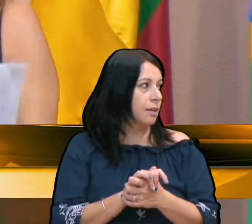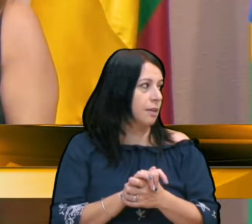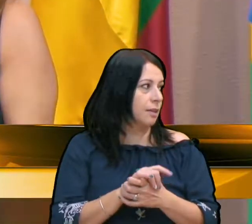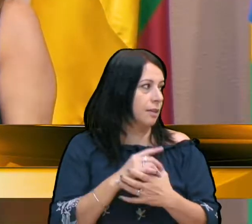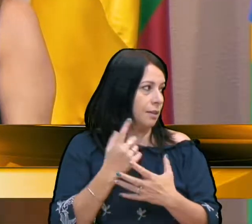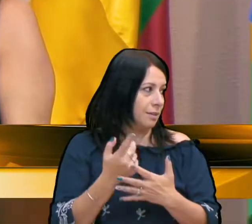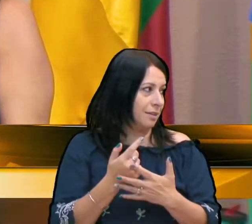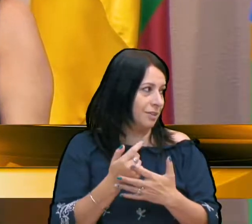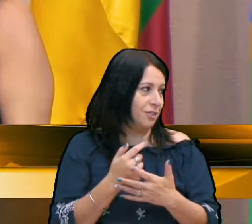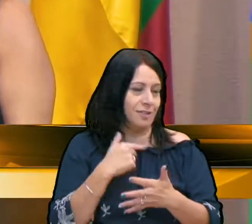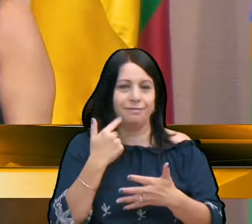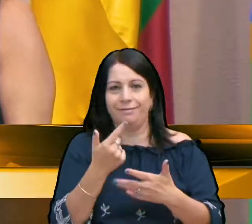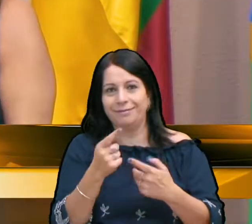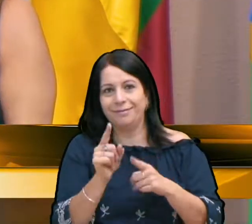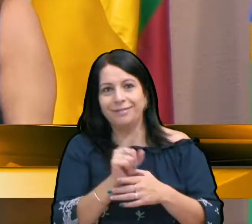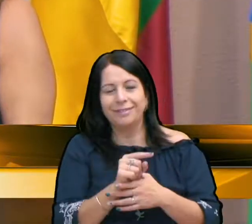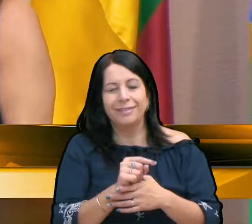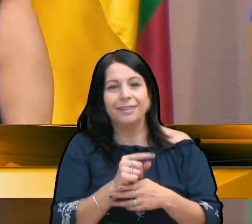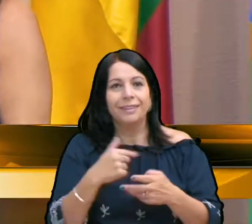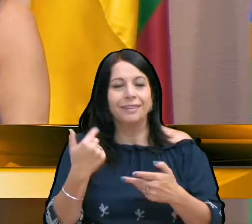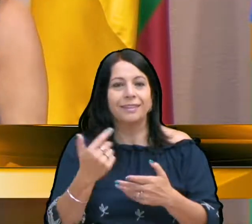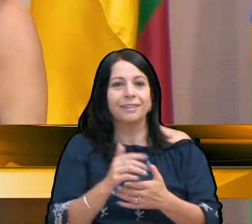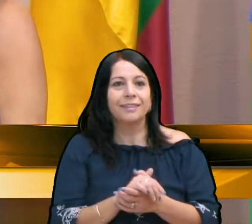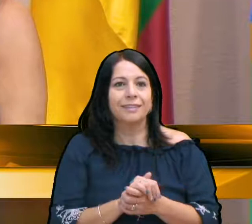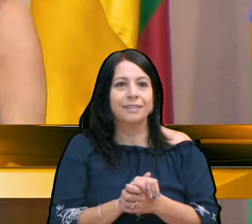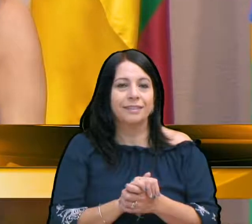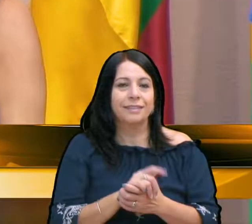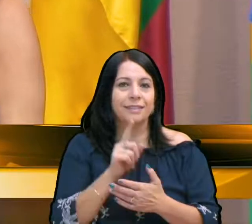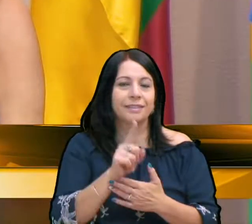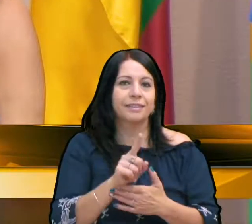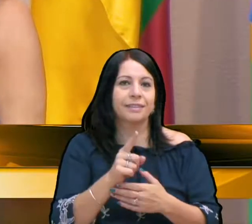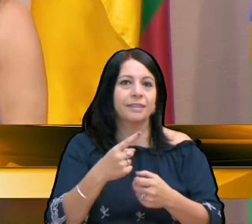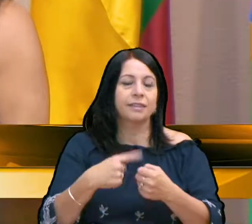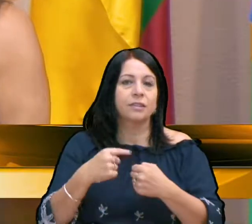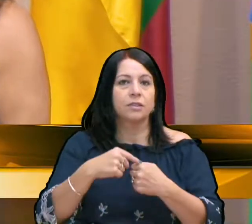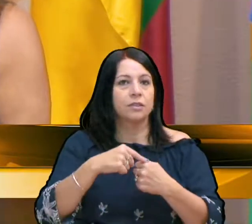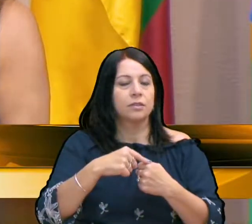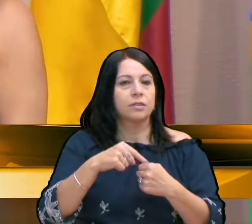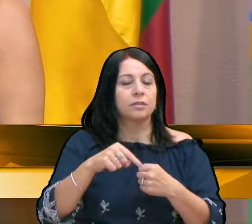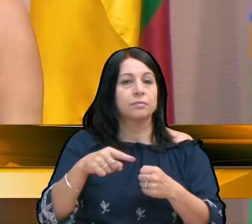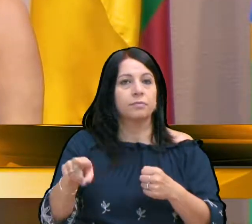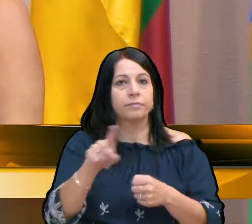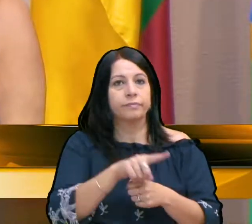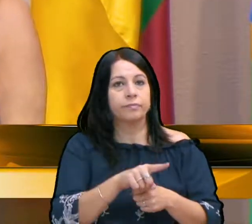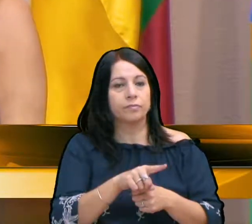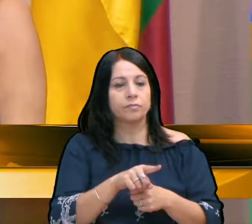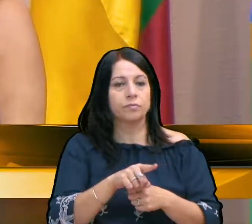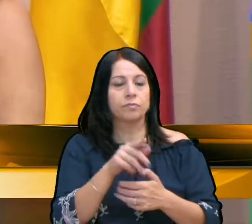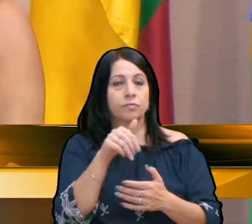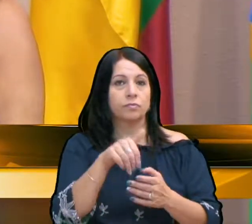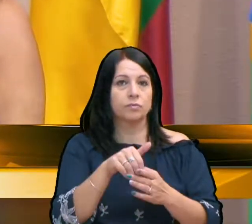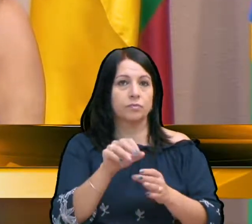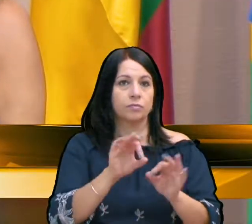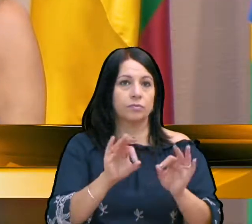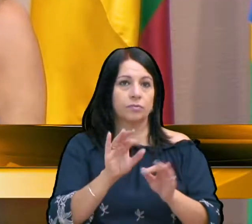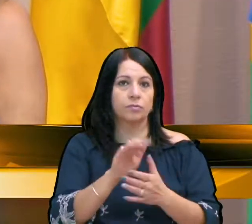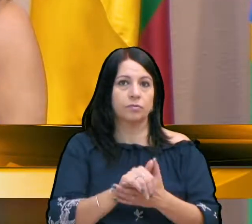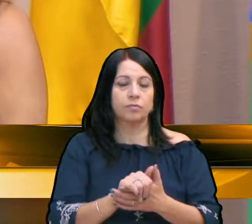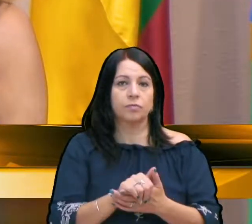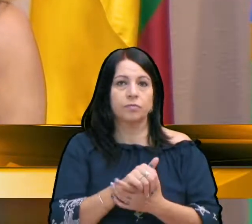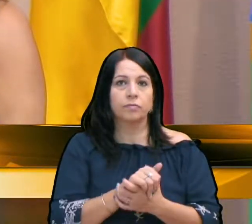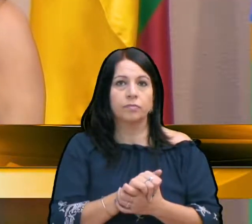O texto atual da lei municipal, ele contempla no seu ordenamento